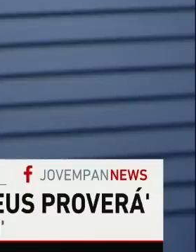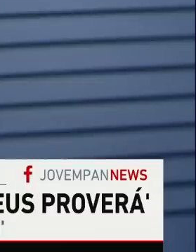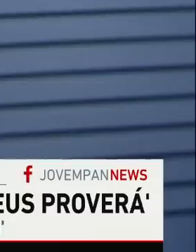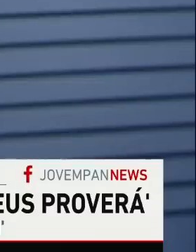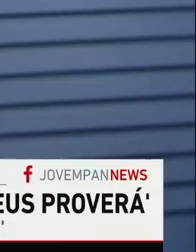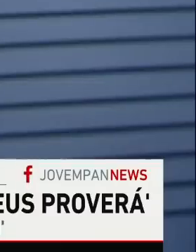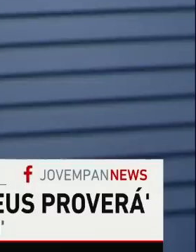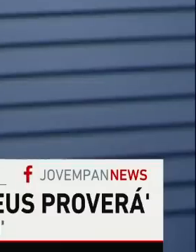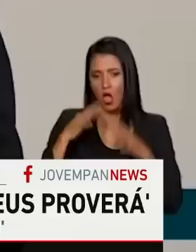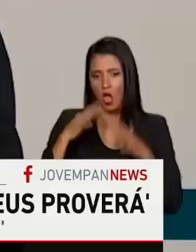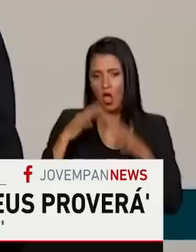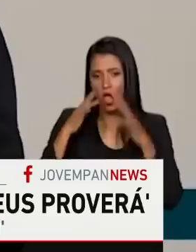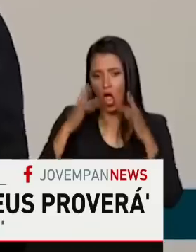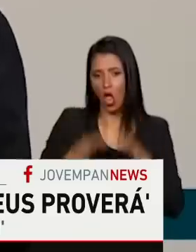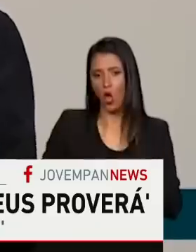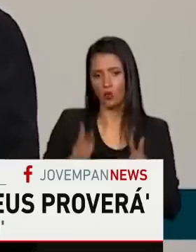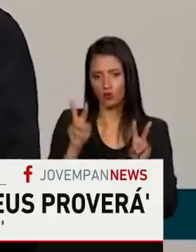aguardar uma ajuda divina